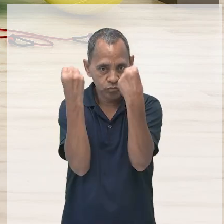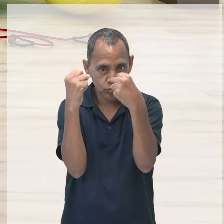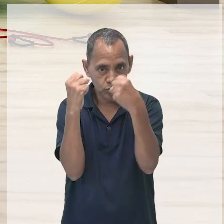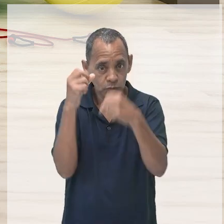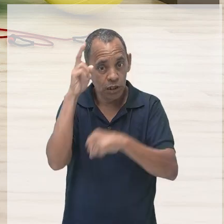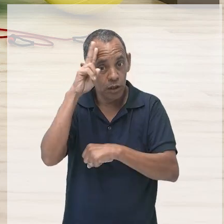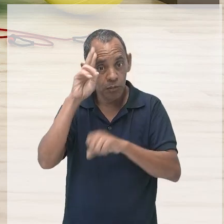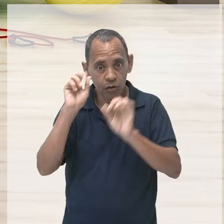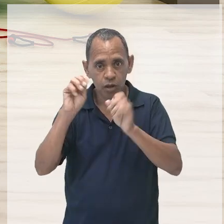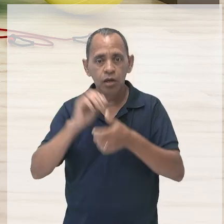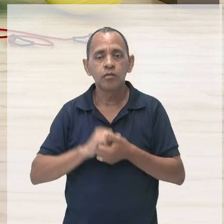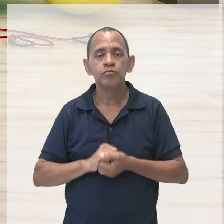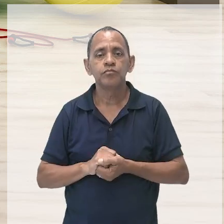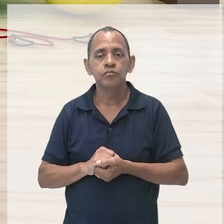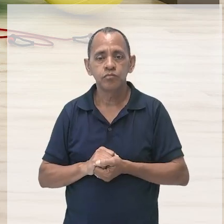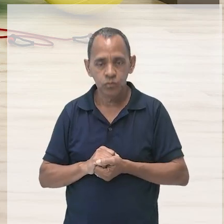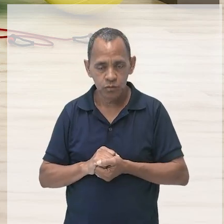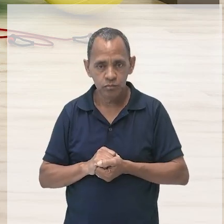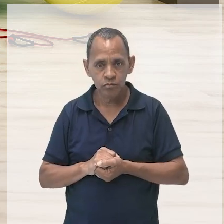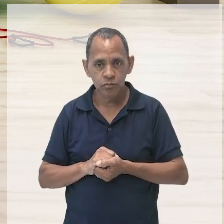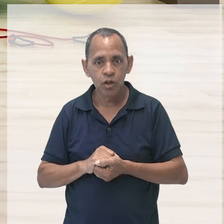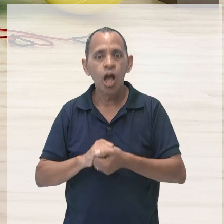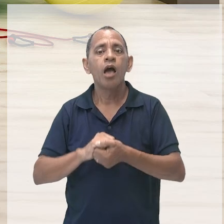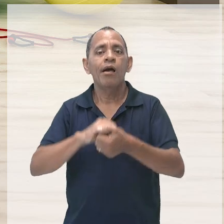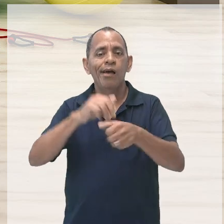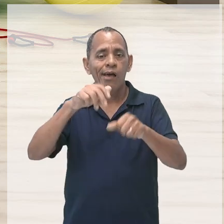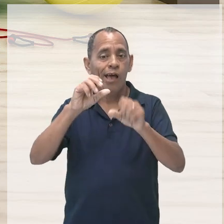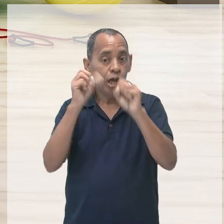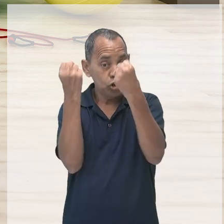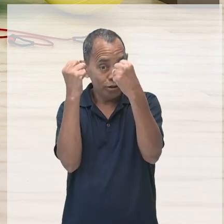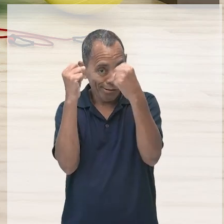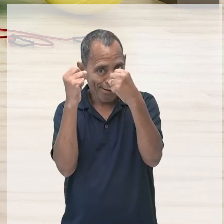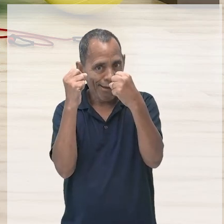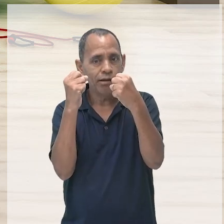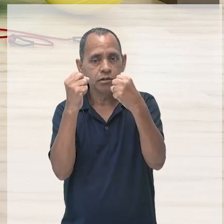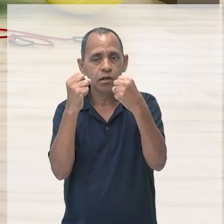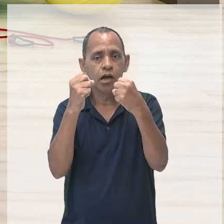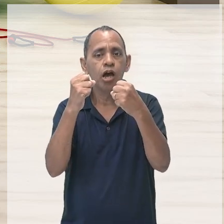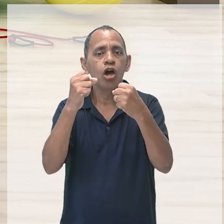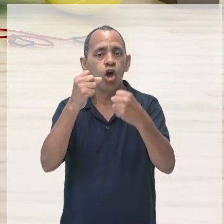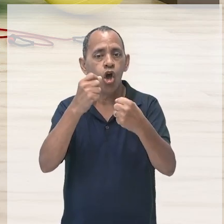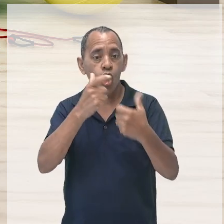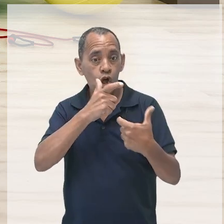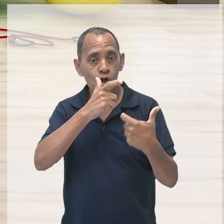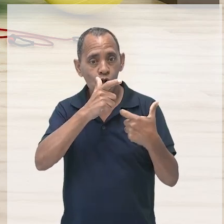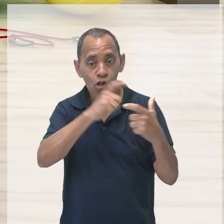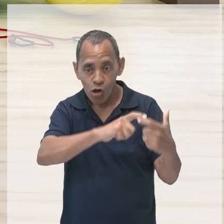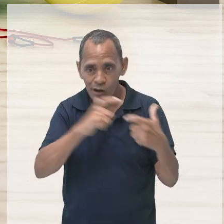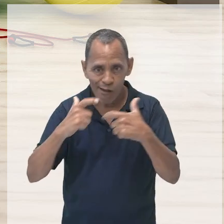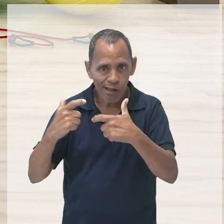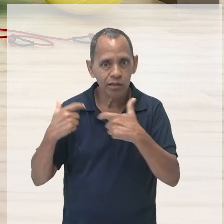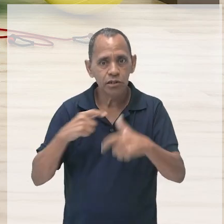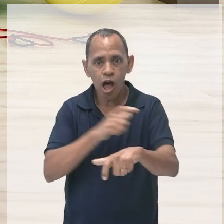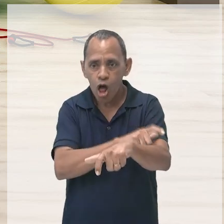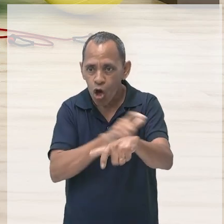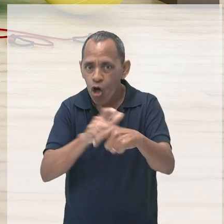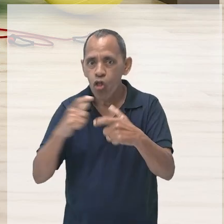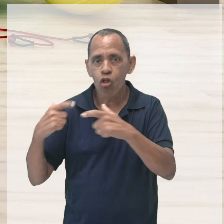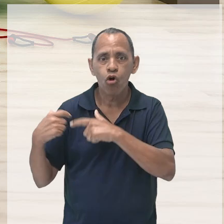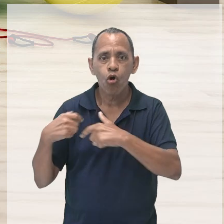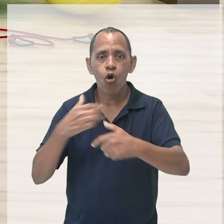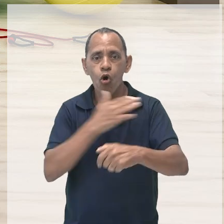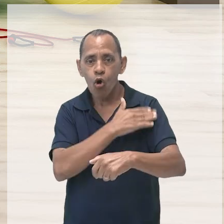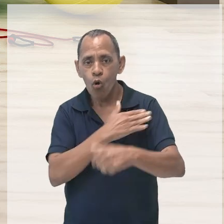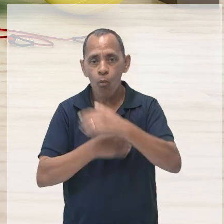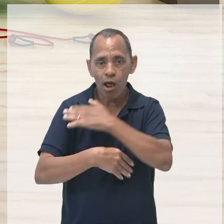ginástica localizada, que é o nosso assunto principal, ela deriva desse tipo de ginástica de condicionamento físico, ok? E esse